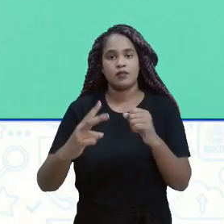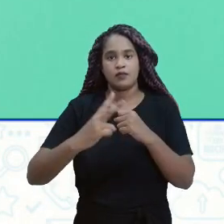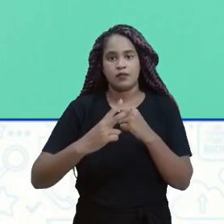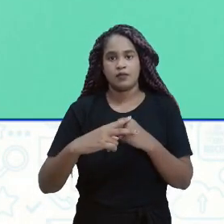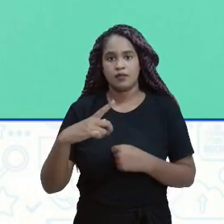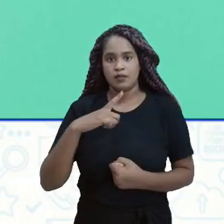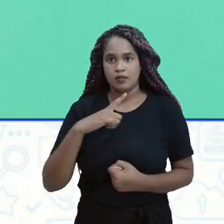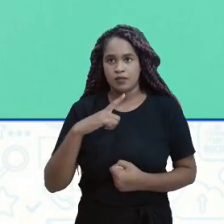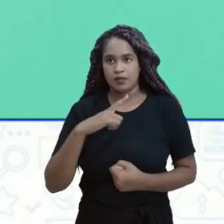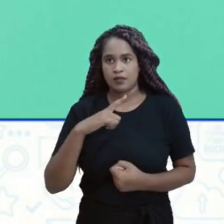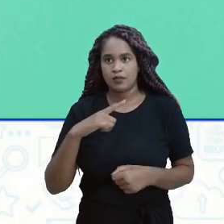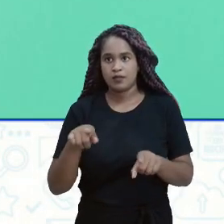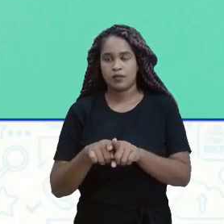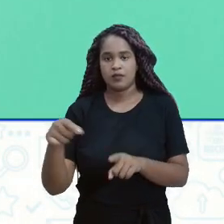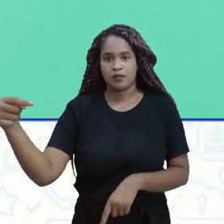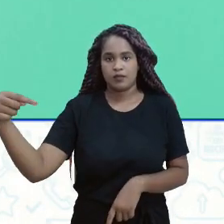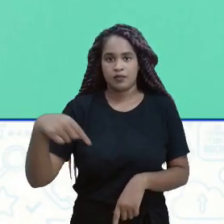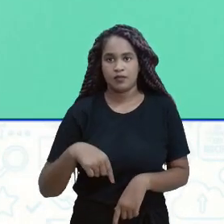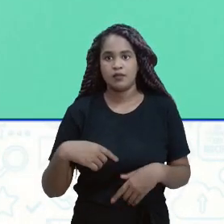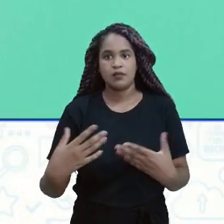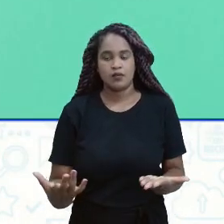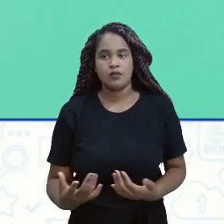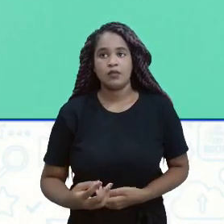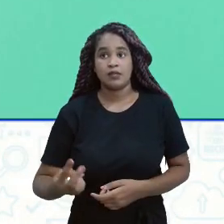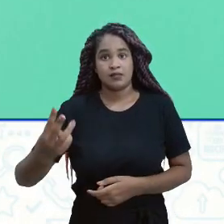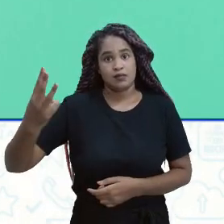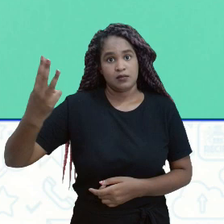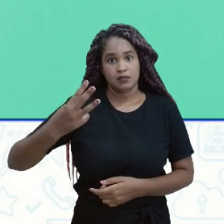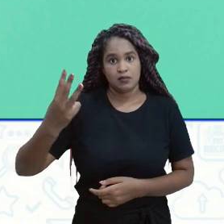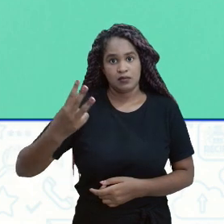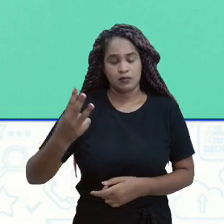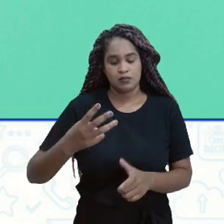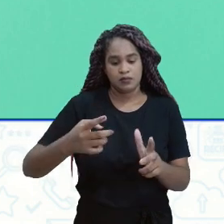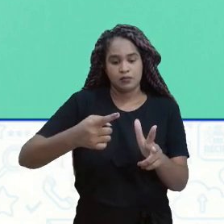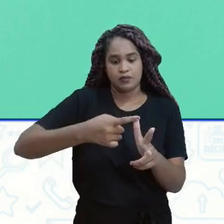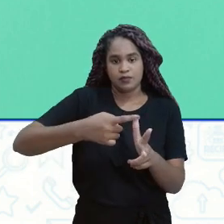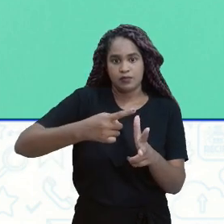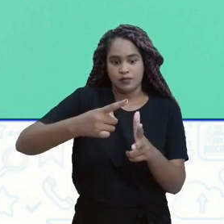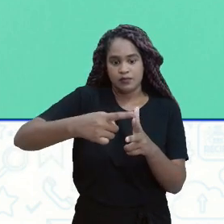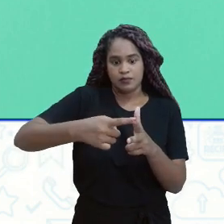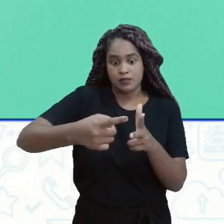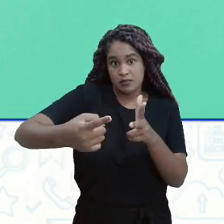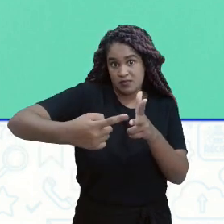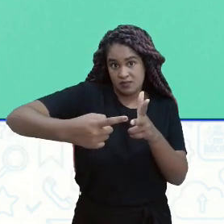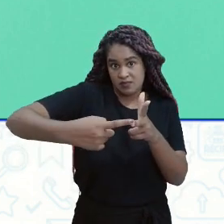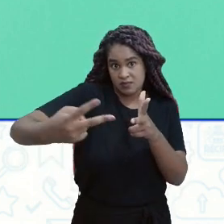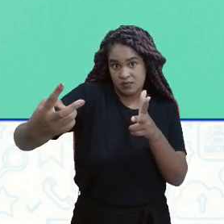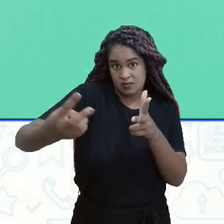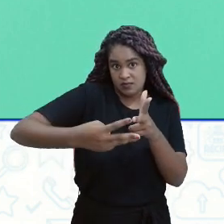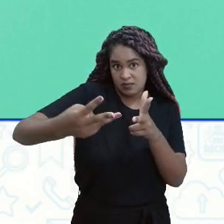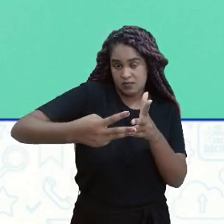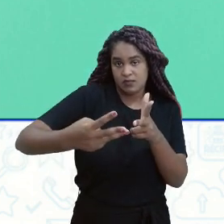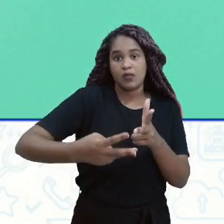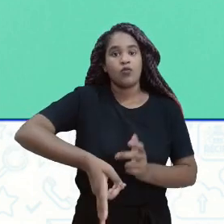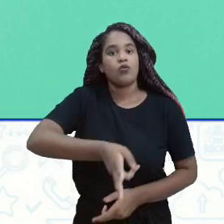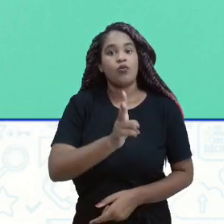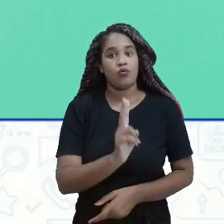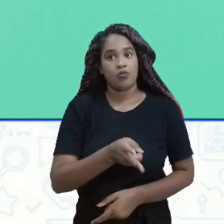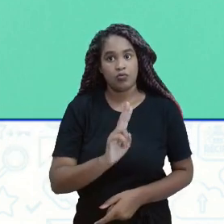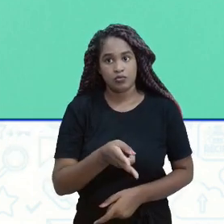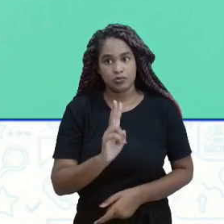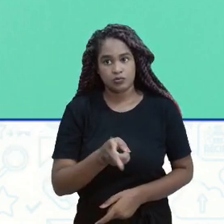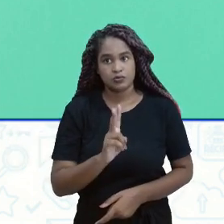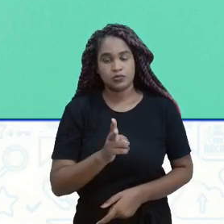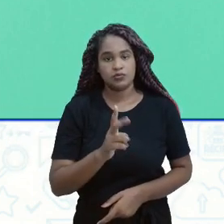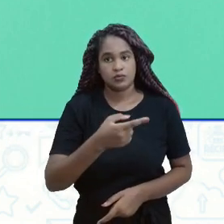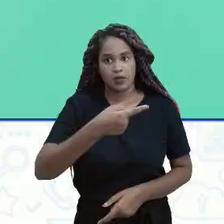pessoa do plural do presente do indicativo, mantém o acento. para diferenciar o singular do plural. Então,